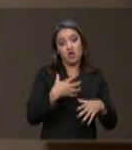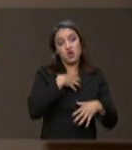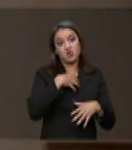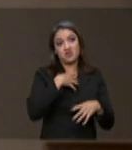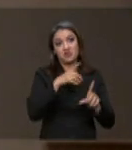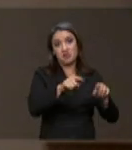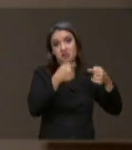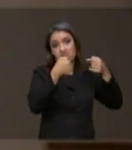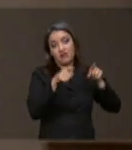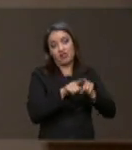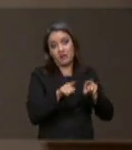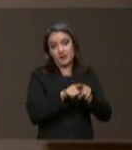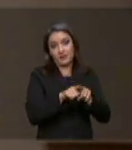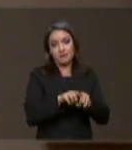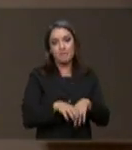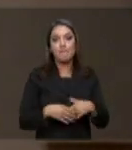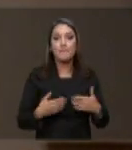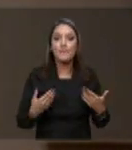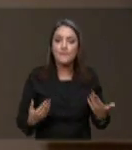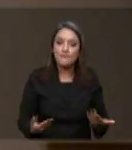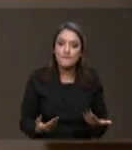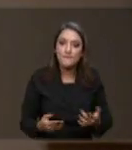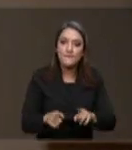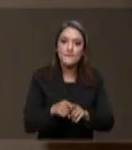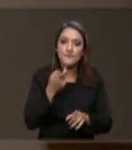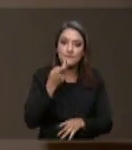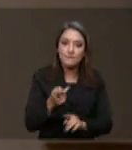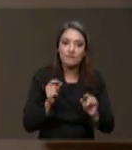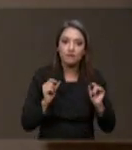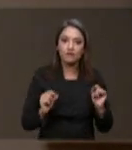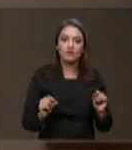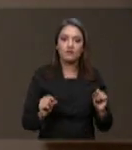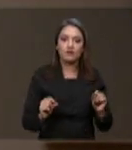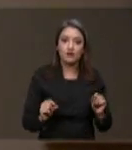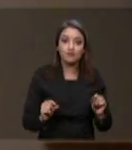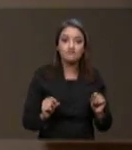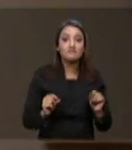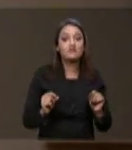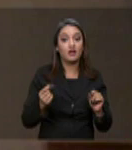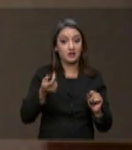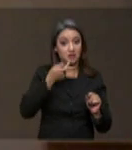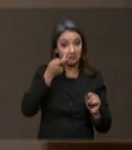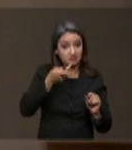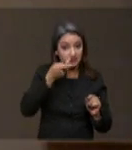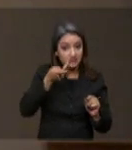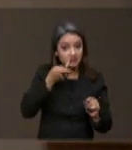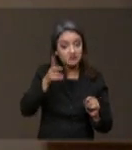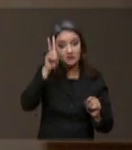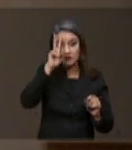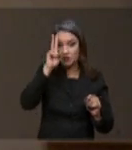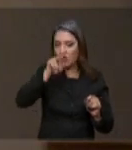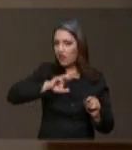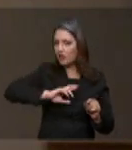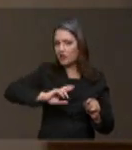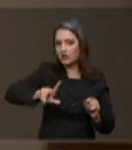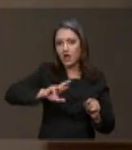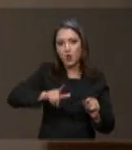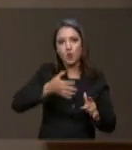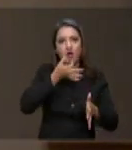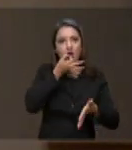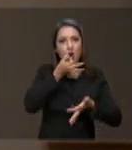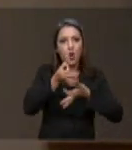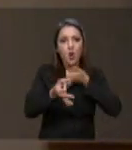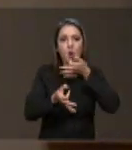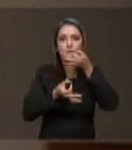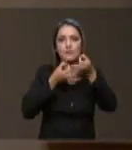perseguido eu simpatizo entendo que tais falas Não se enquadram no âmbito das